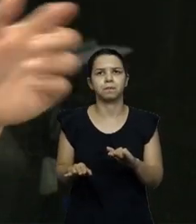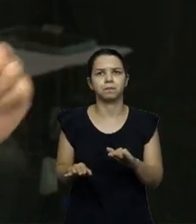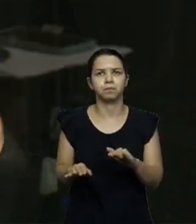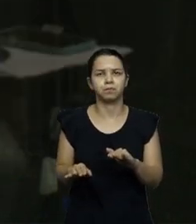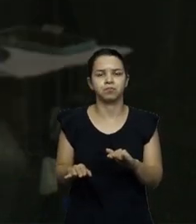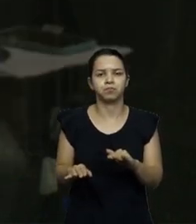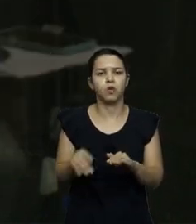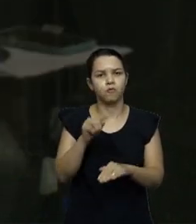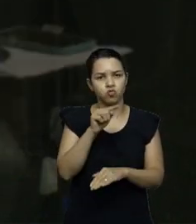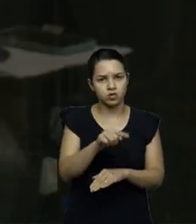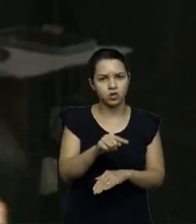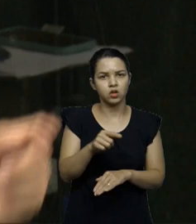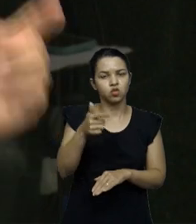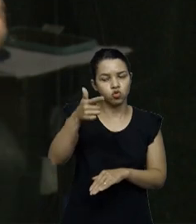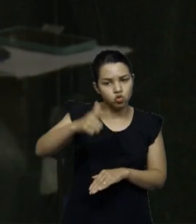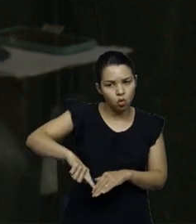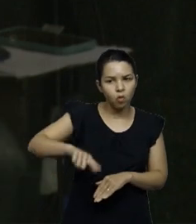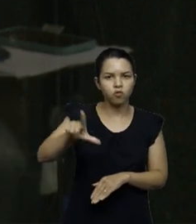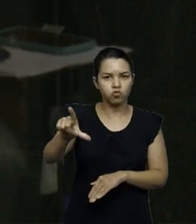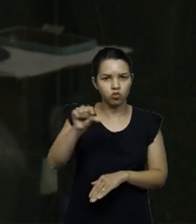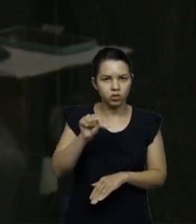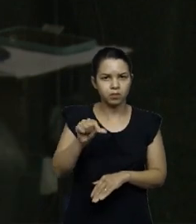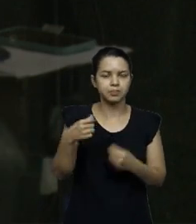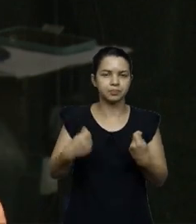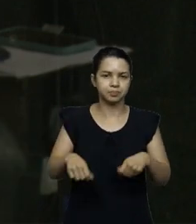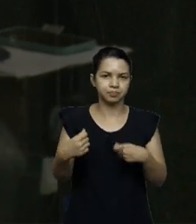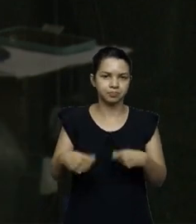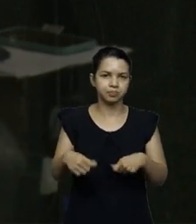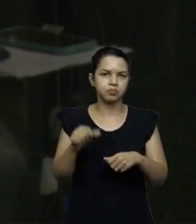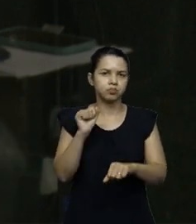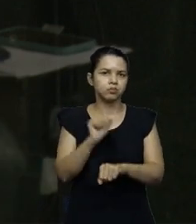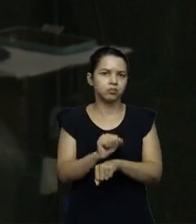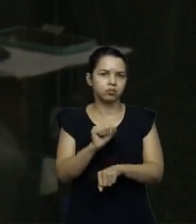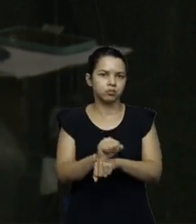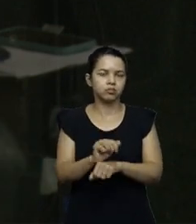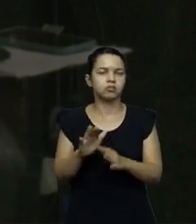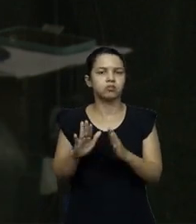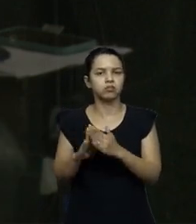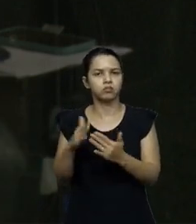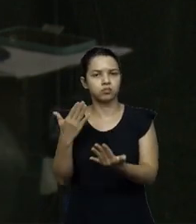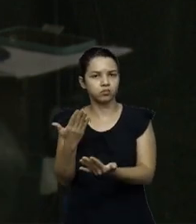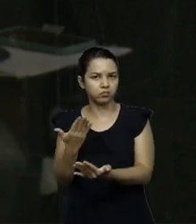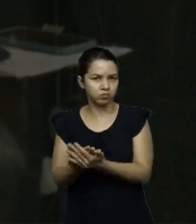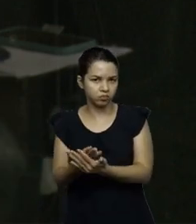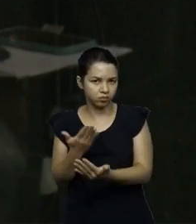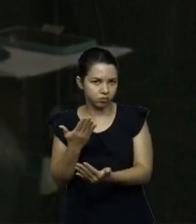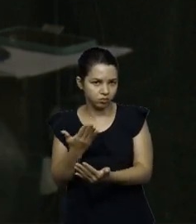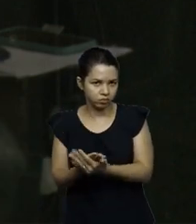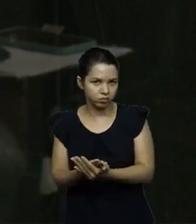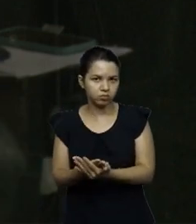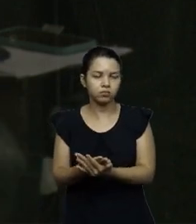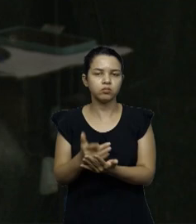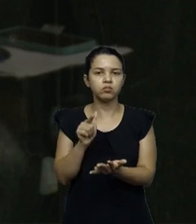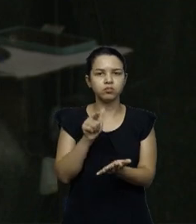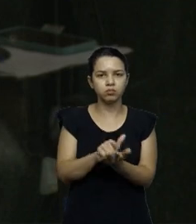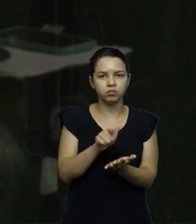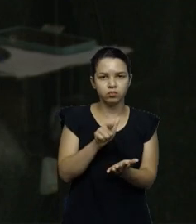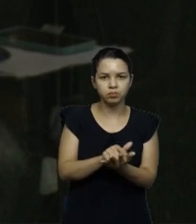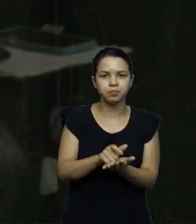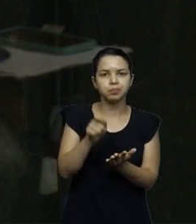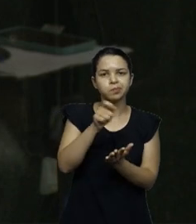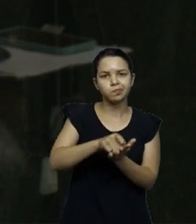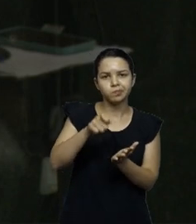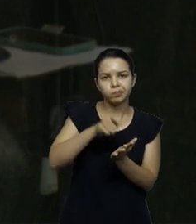fazer a nova escolha tem que esperar que a escola é um papel escrito